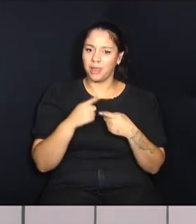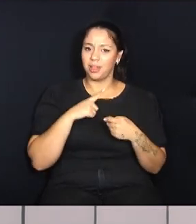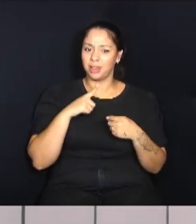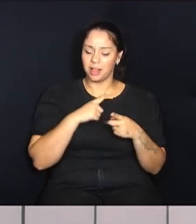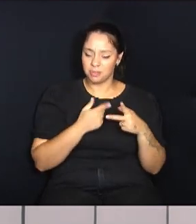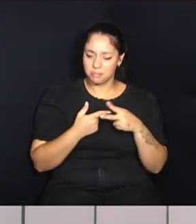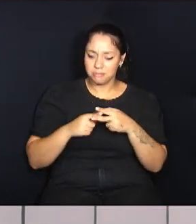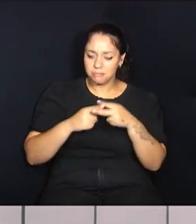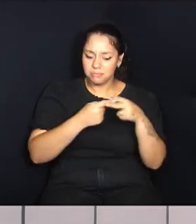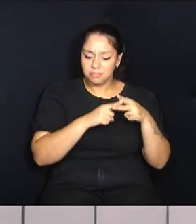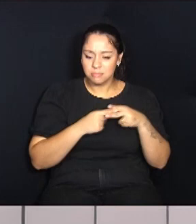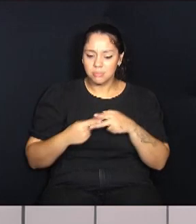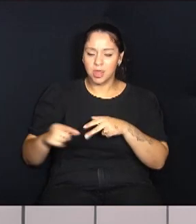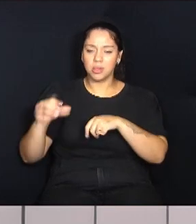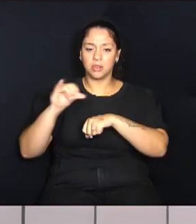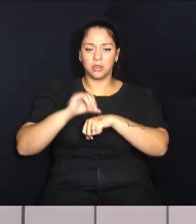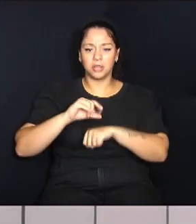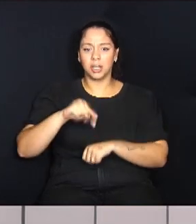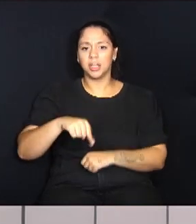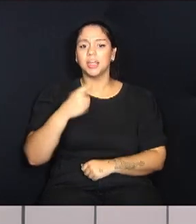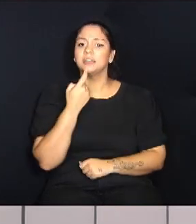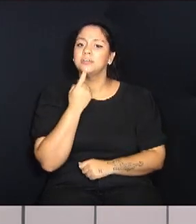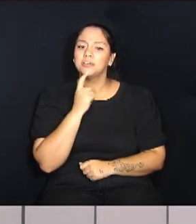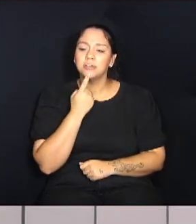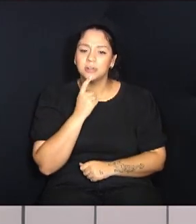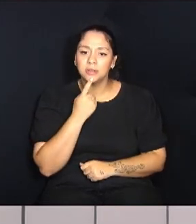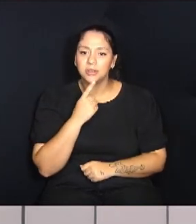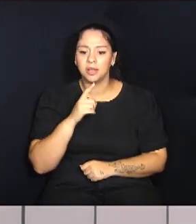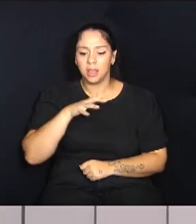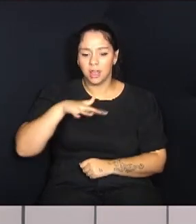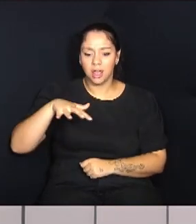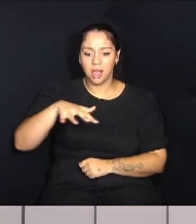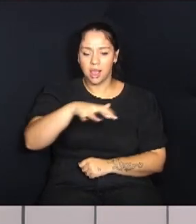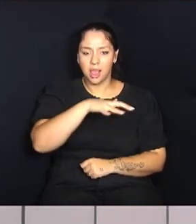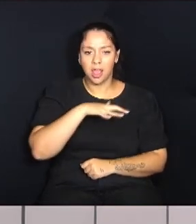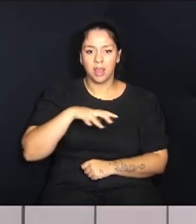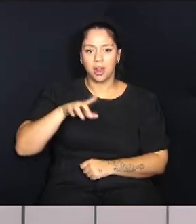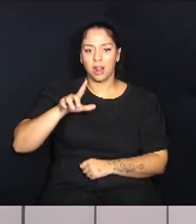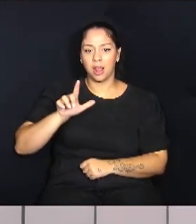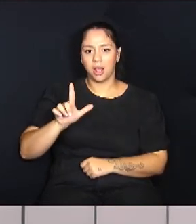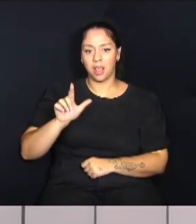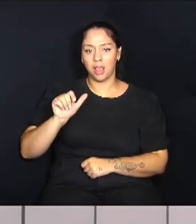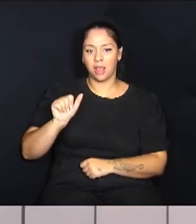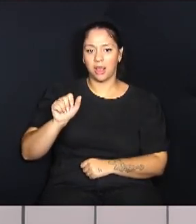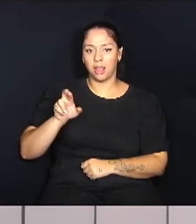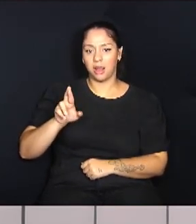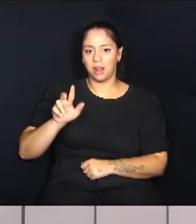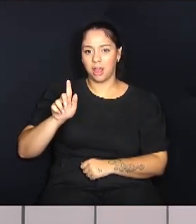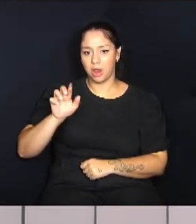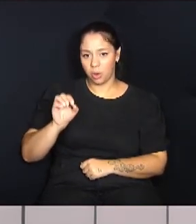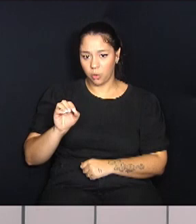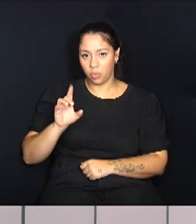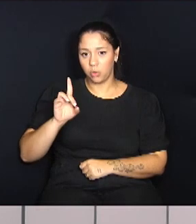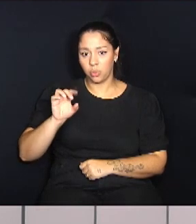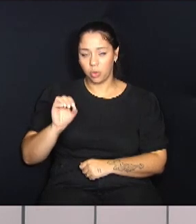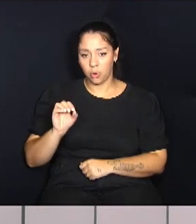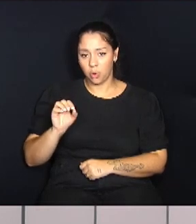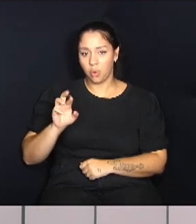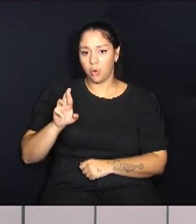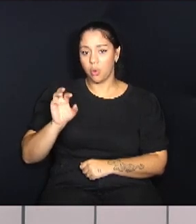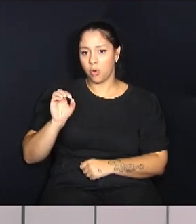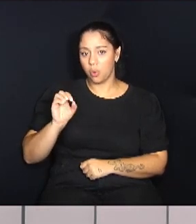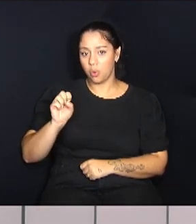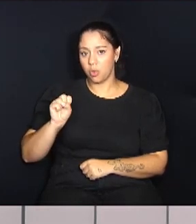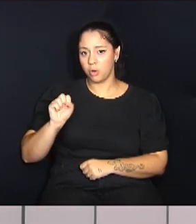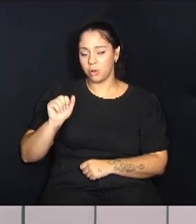está acontecendo no centro aqui de Campinas, a área do Largo do Rosário deve passar por mudanças. E a vereadora Guida Calisto